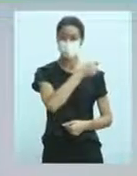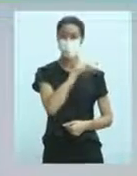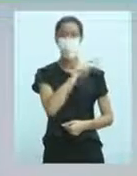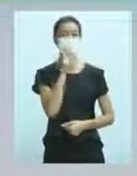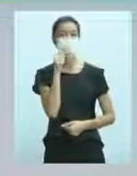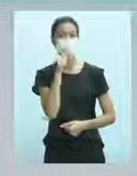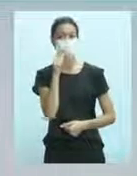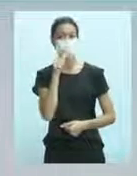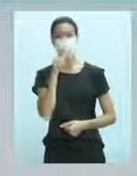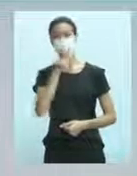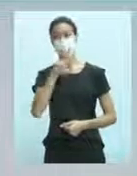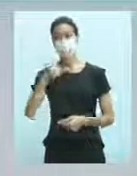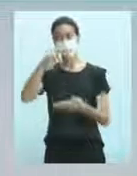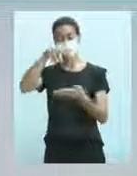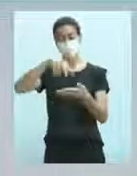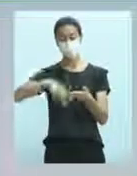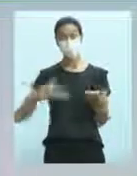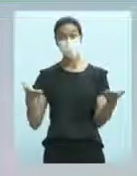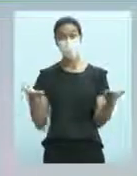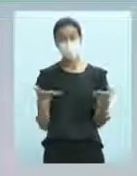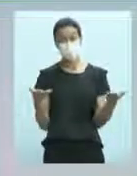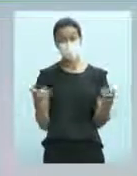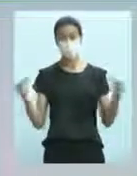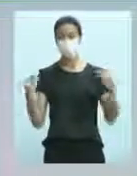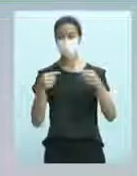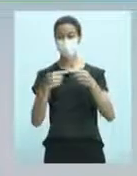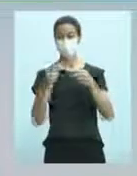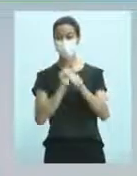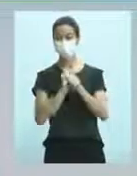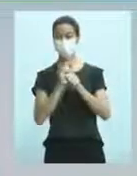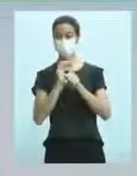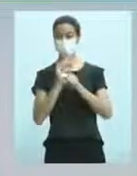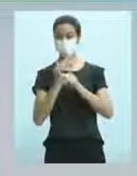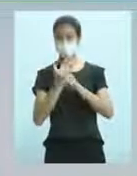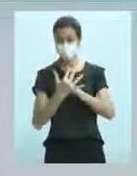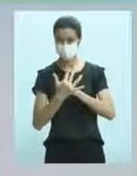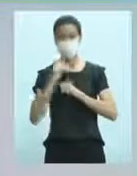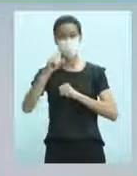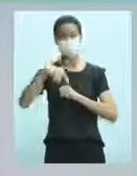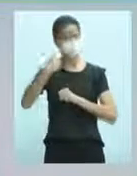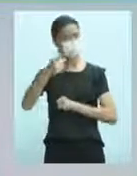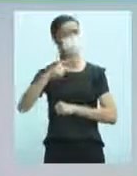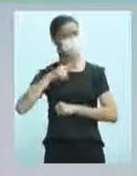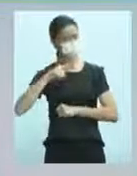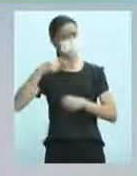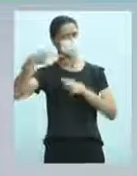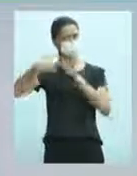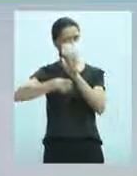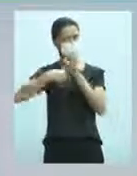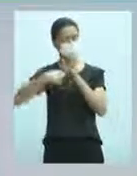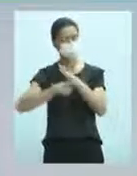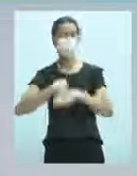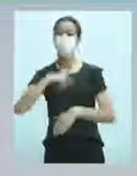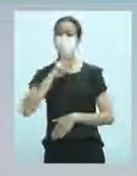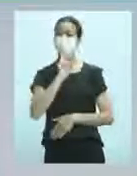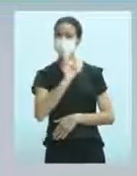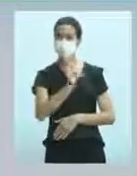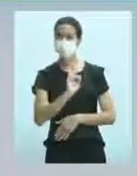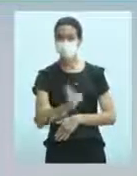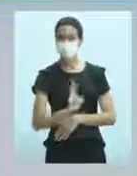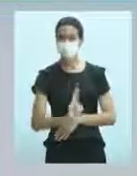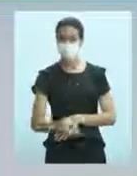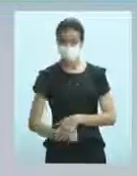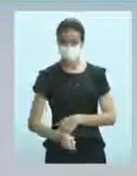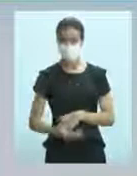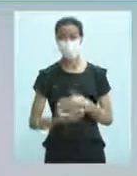possa e hoje sobre o novo boletim e depois nós vamos responder às perguntas que não chegam para